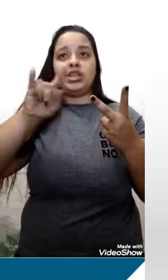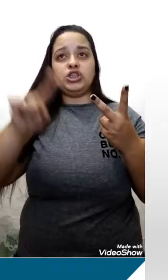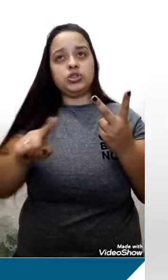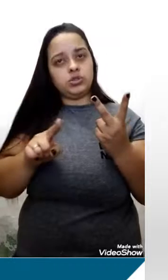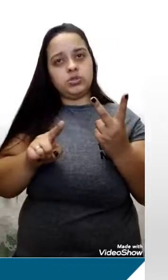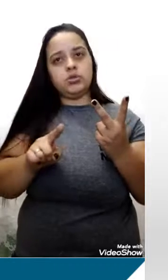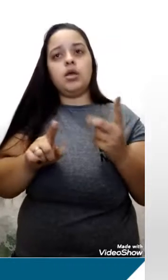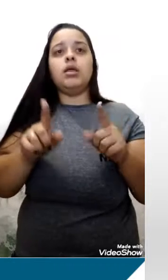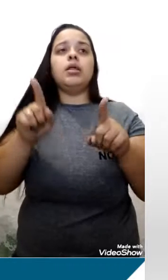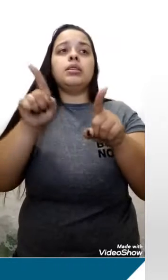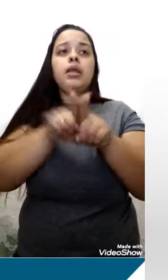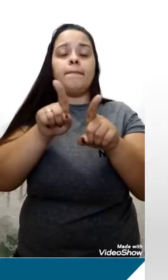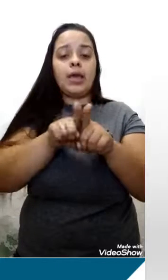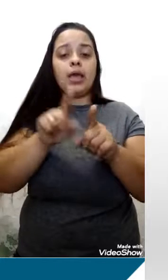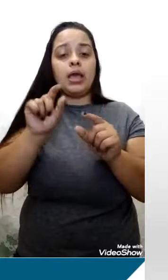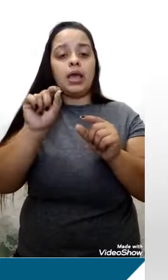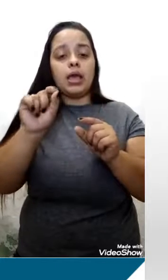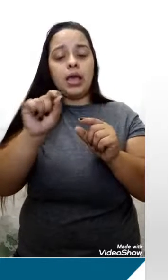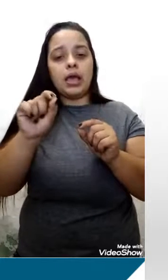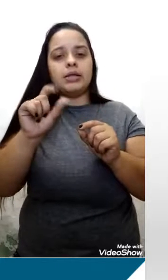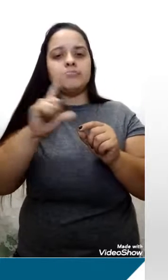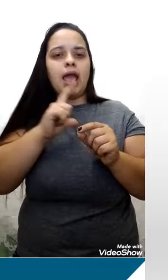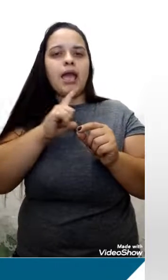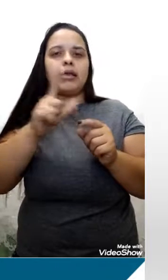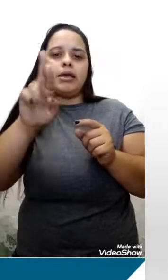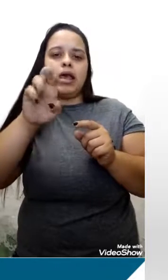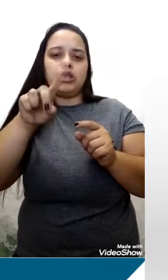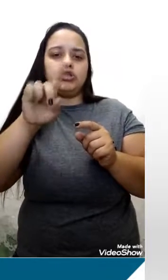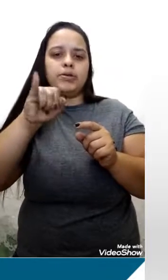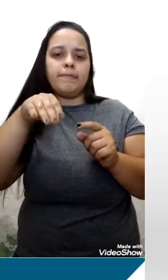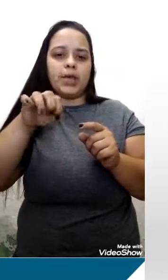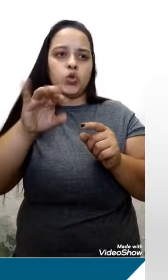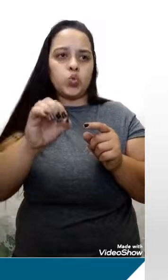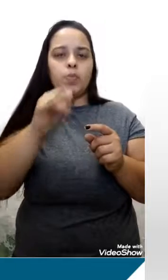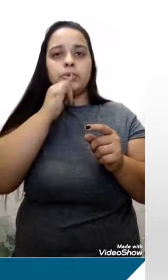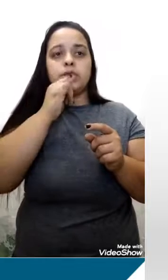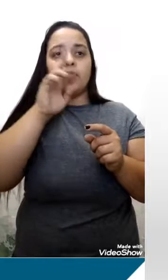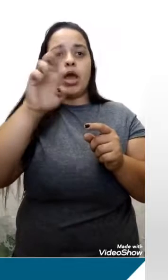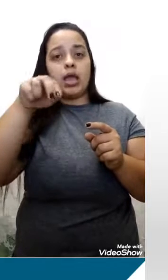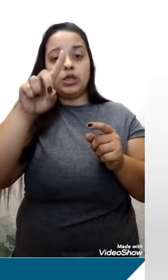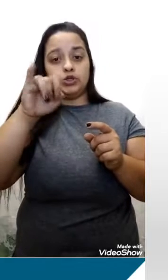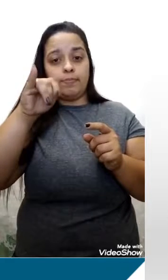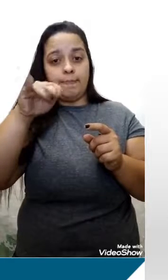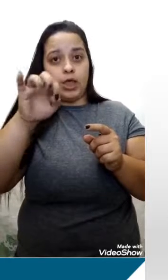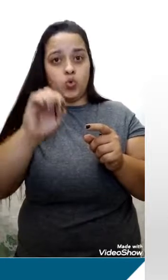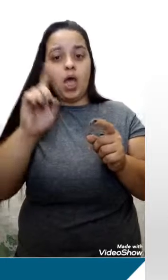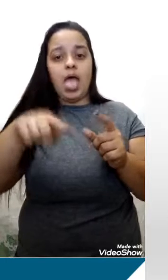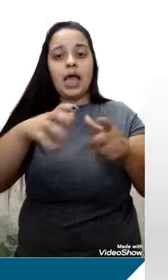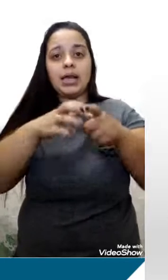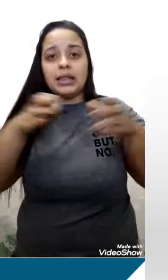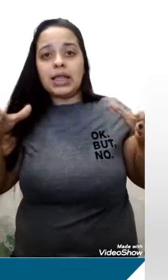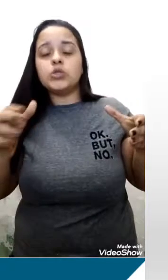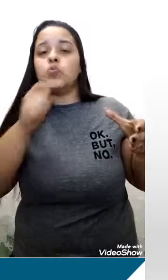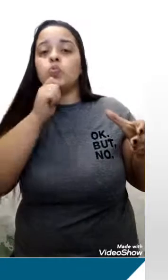podemos ver. E também nós temos que considerar algumas coisas sobre o rendimento. O rendimento é uma grandeza que